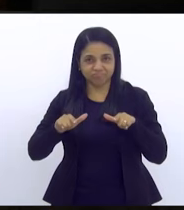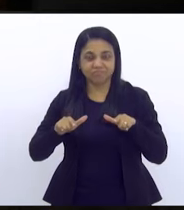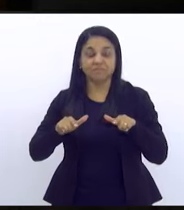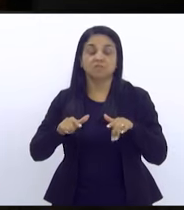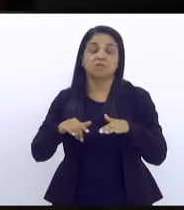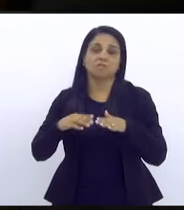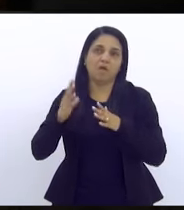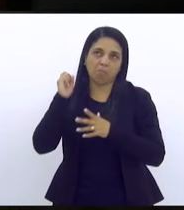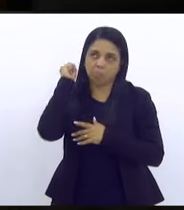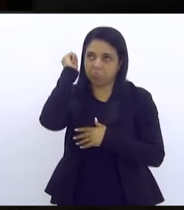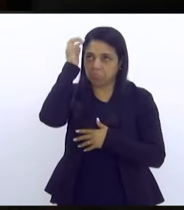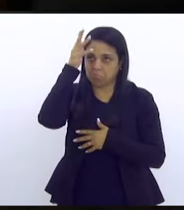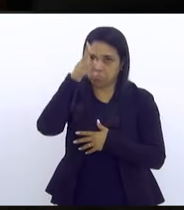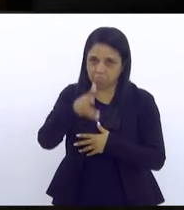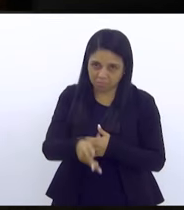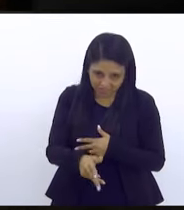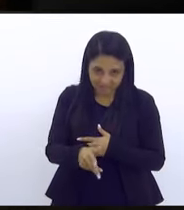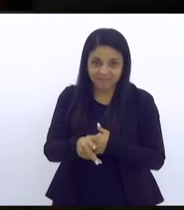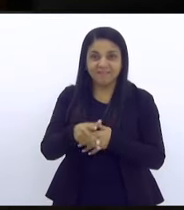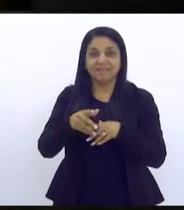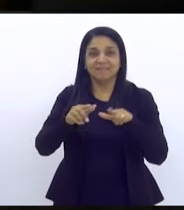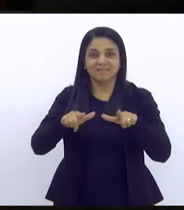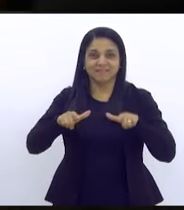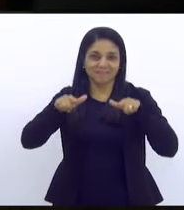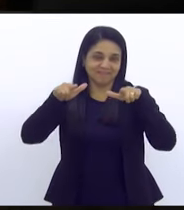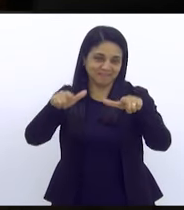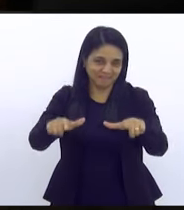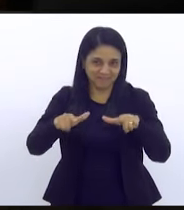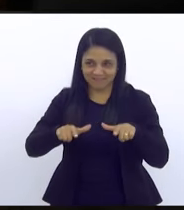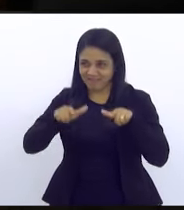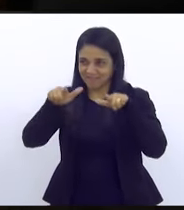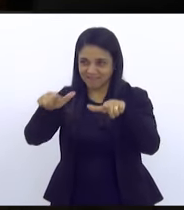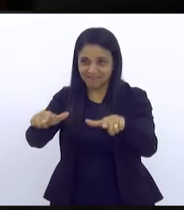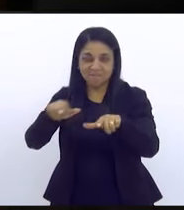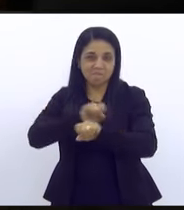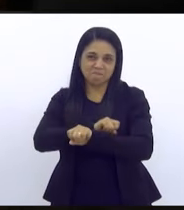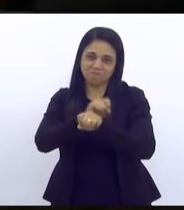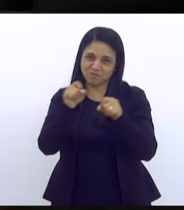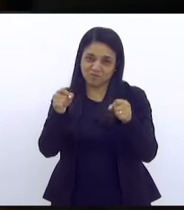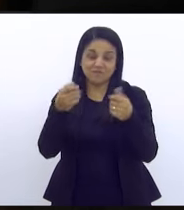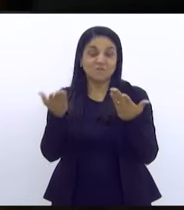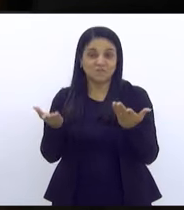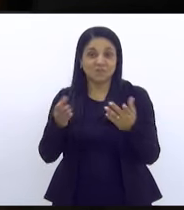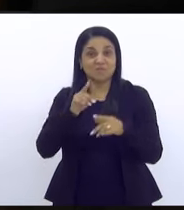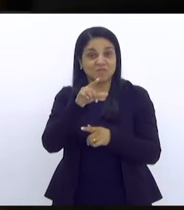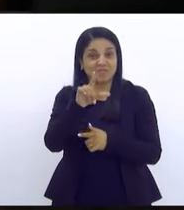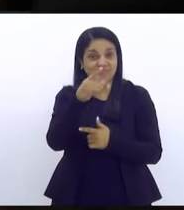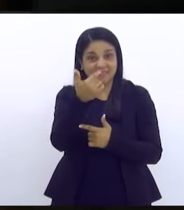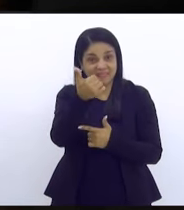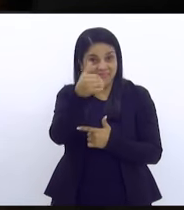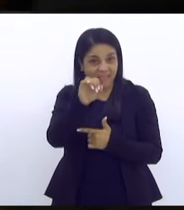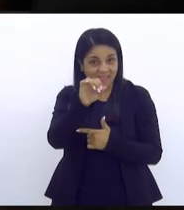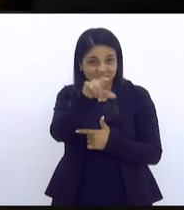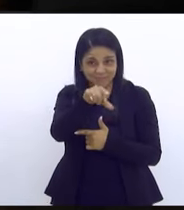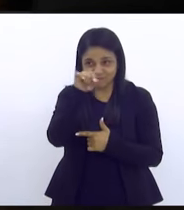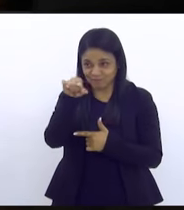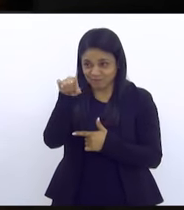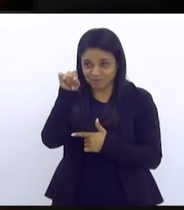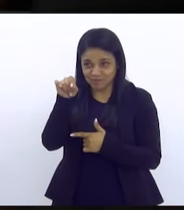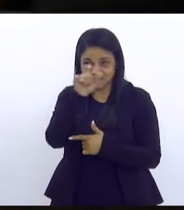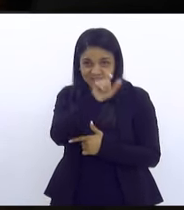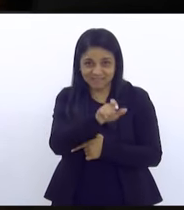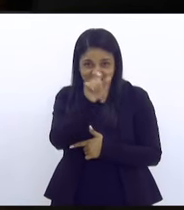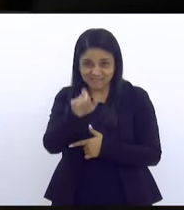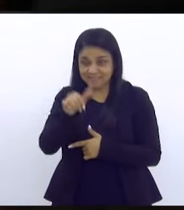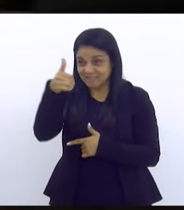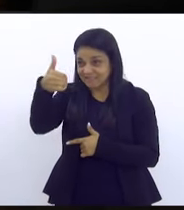a noite inteira aqui só entregando os diplomas para as homenageadas. E representando todos os presentes